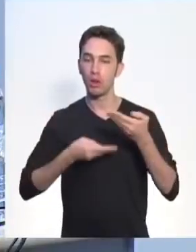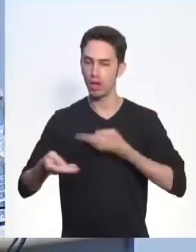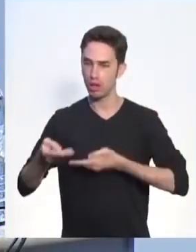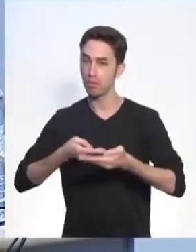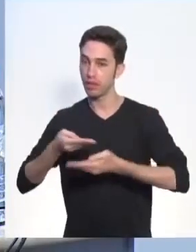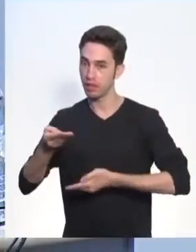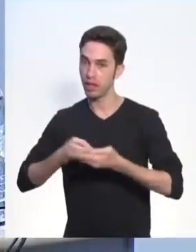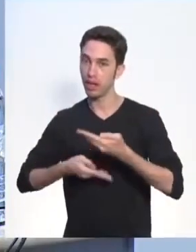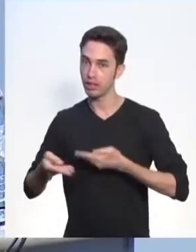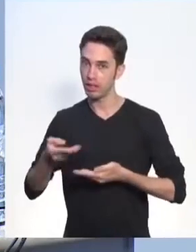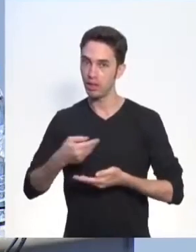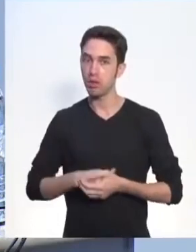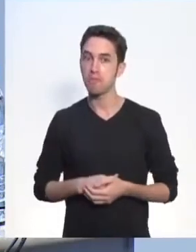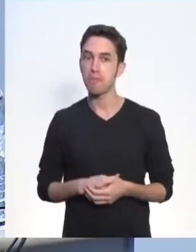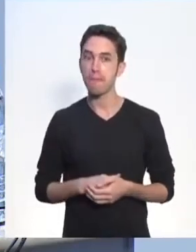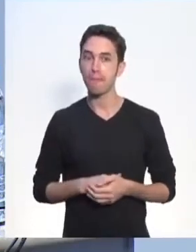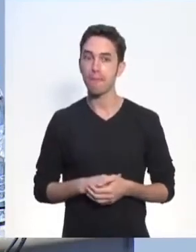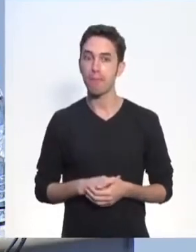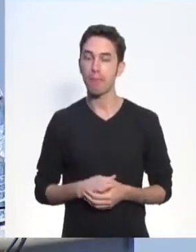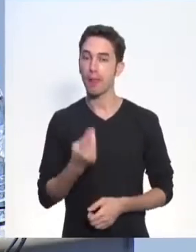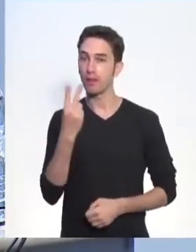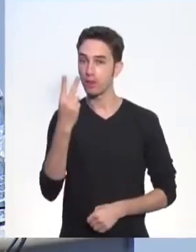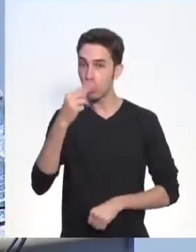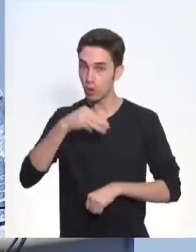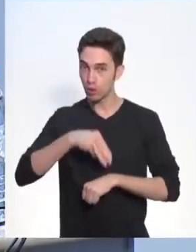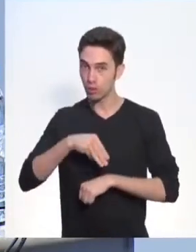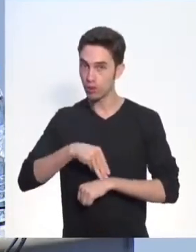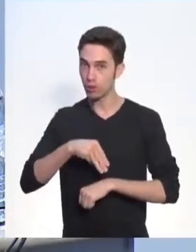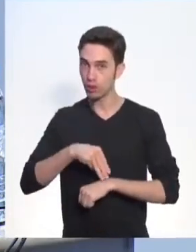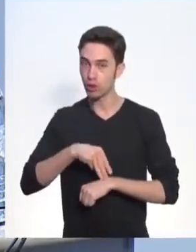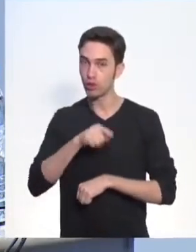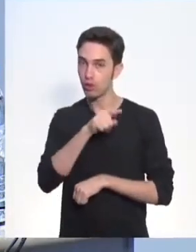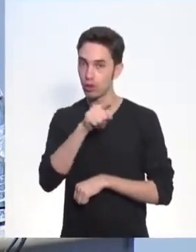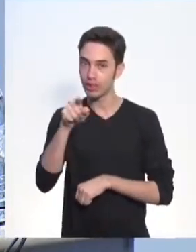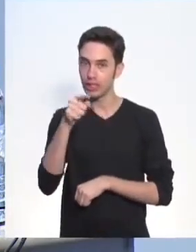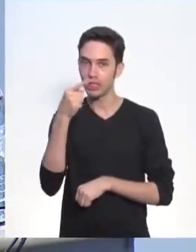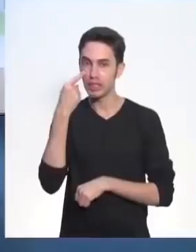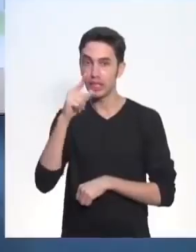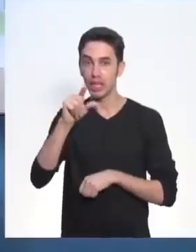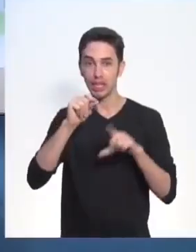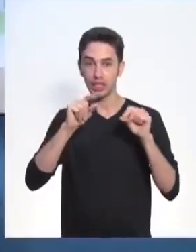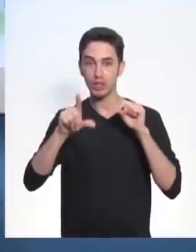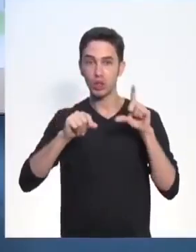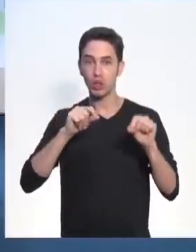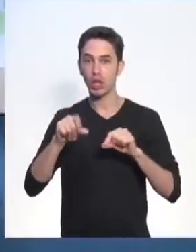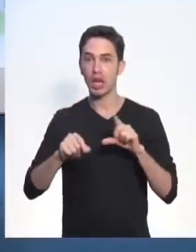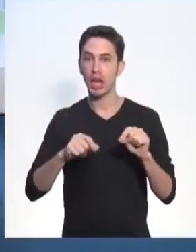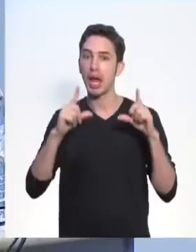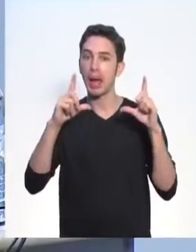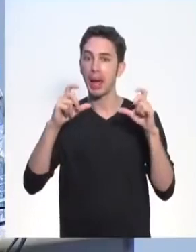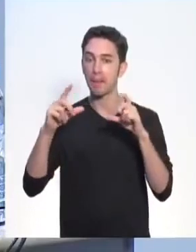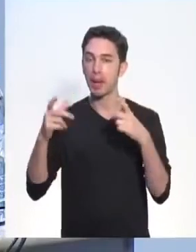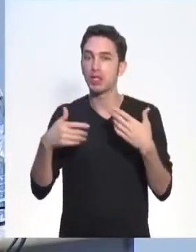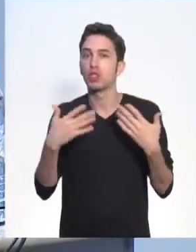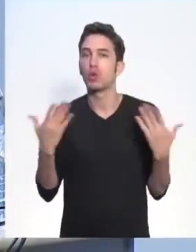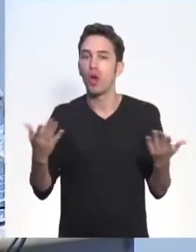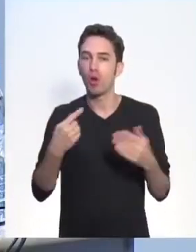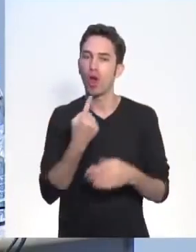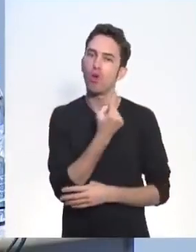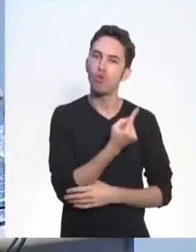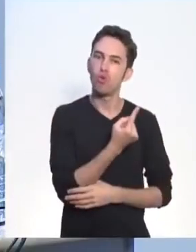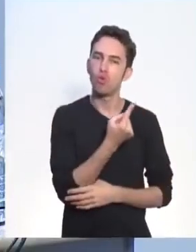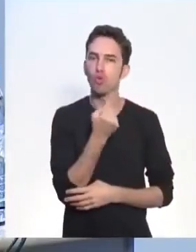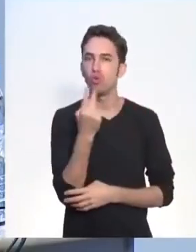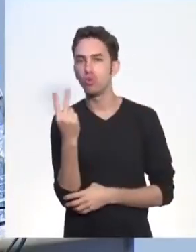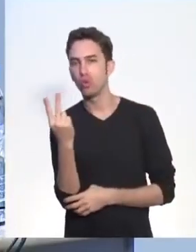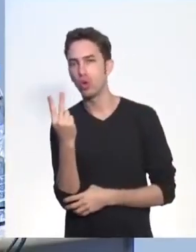interação. Vou dar 2 minutinhos para vocês escolherem qual a imagem. Se é a imagem 1,